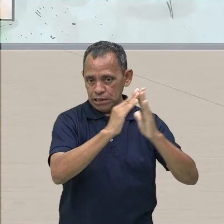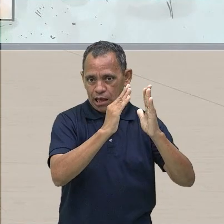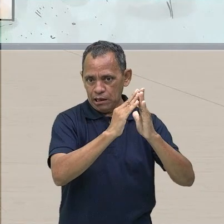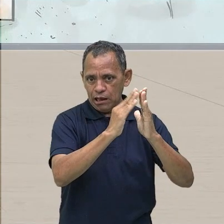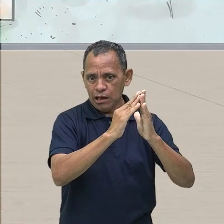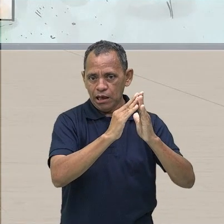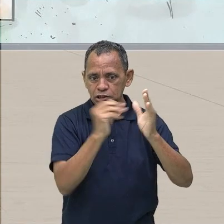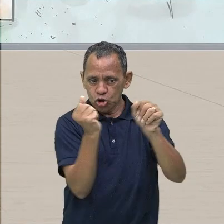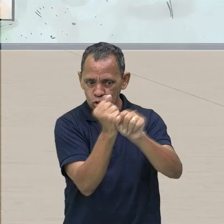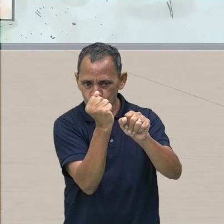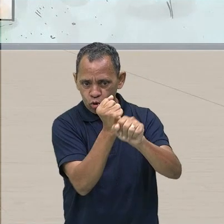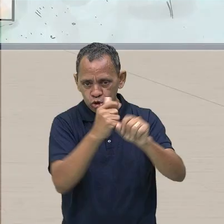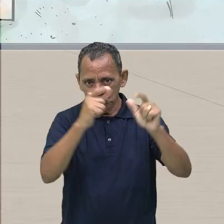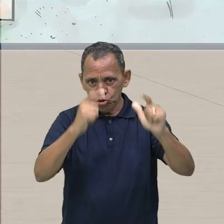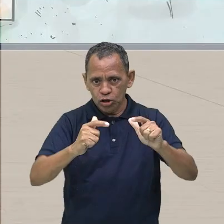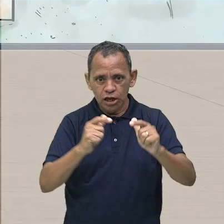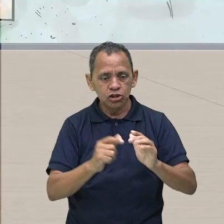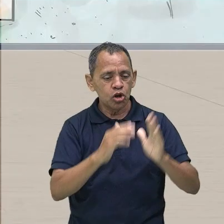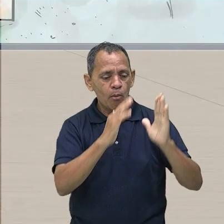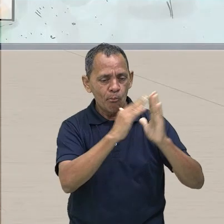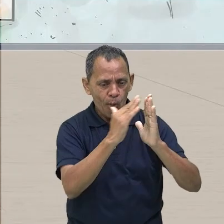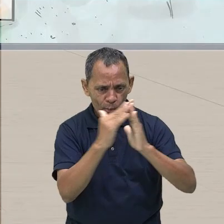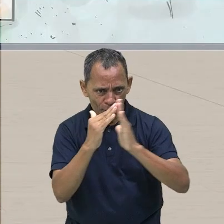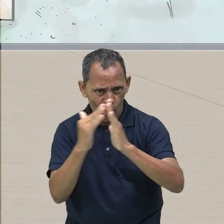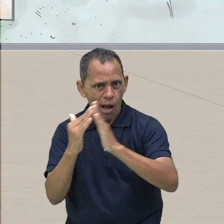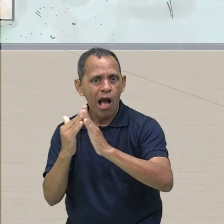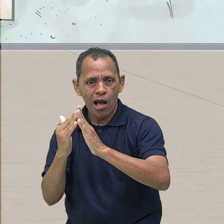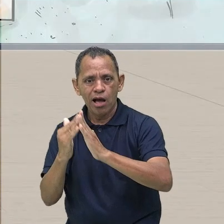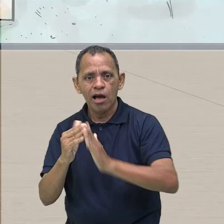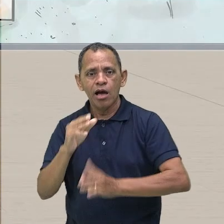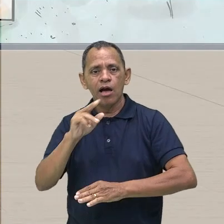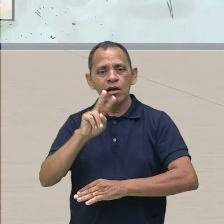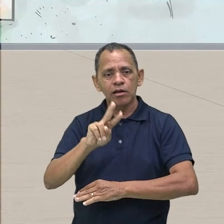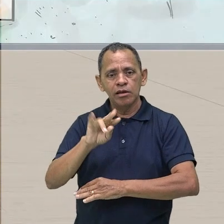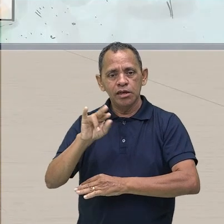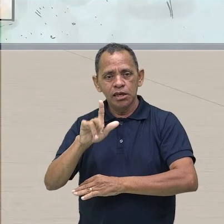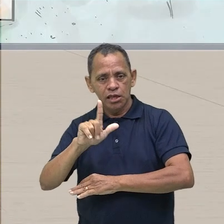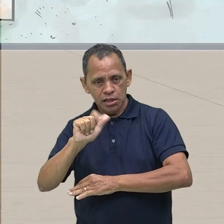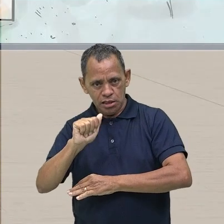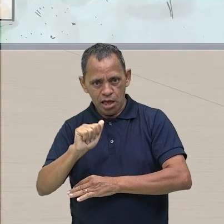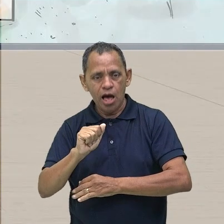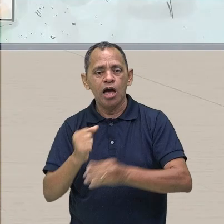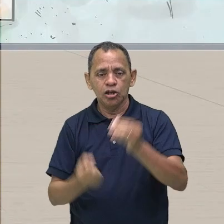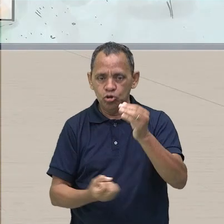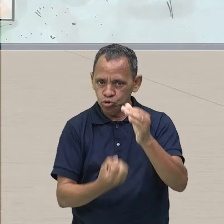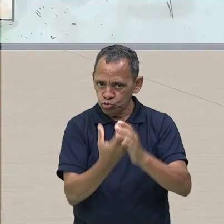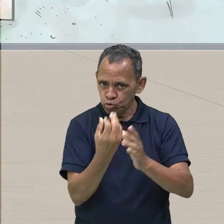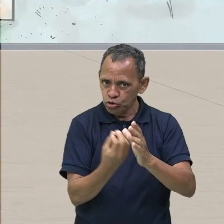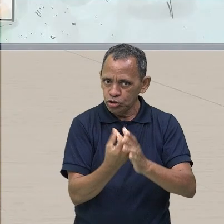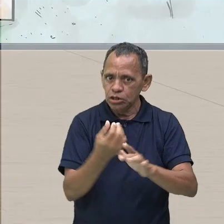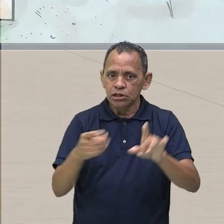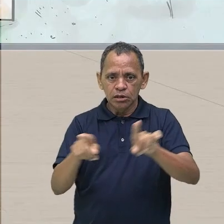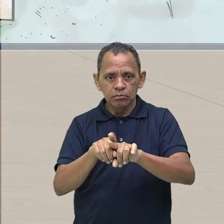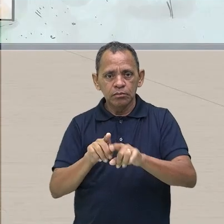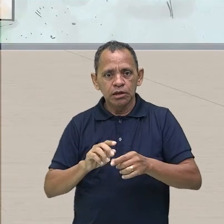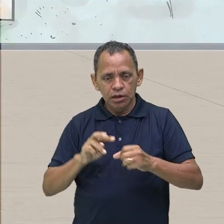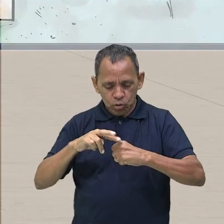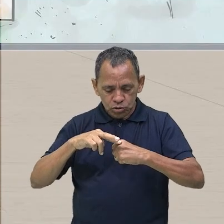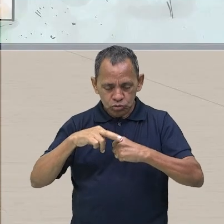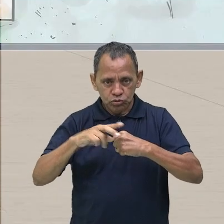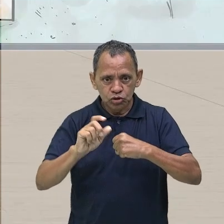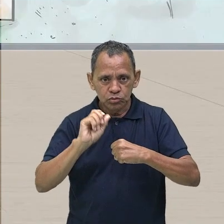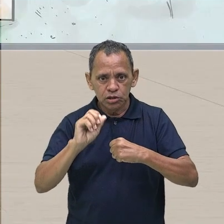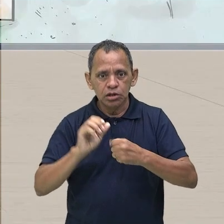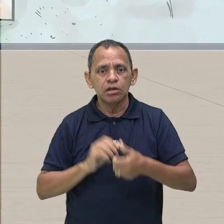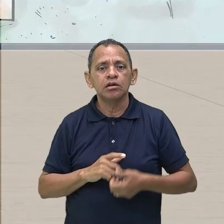também vai estudar sobre a importância da vila, de uma vila que acaba surgindo, né? Que, consequentemente, acaba